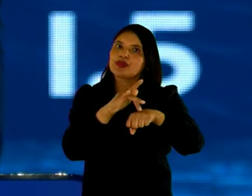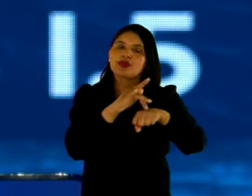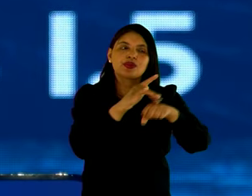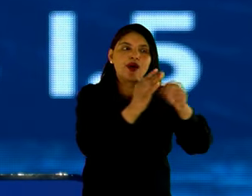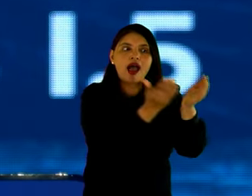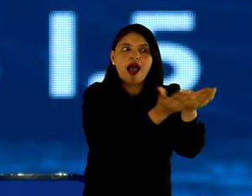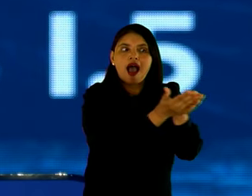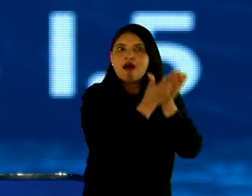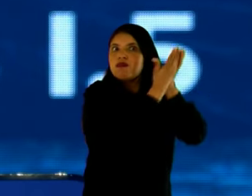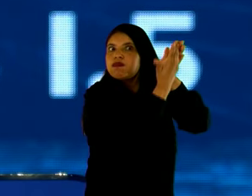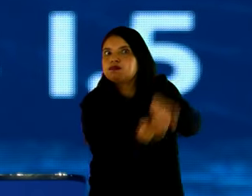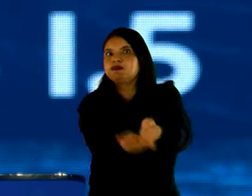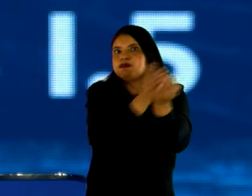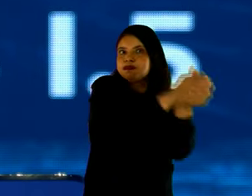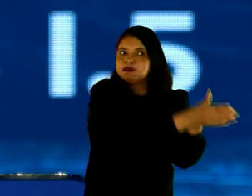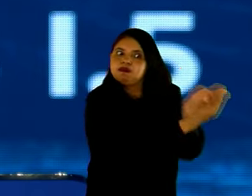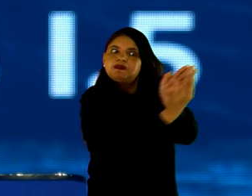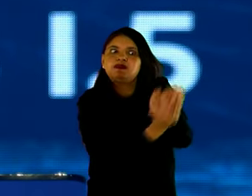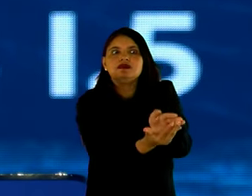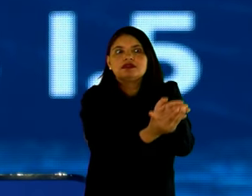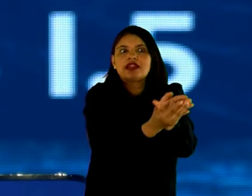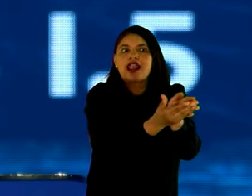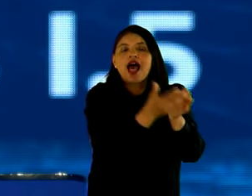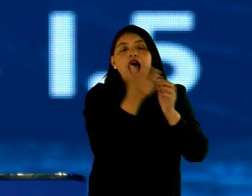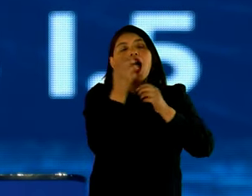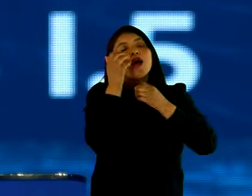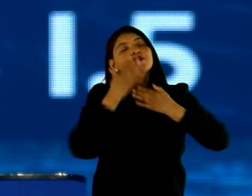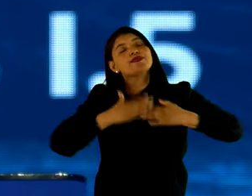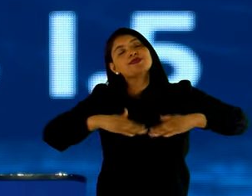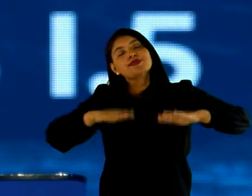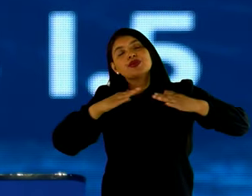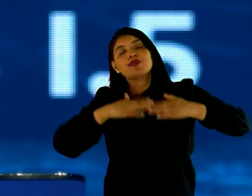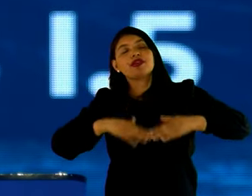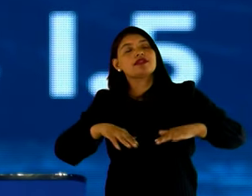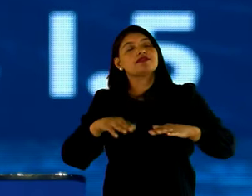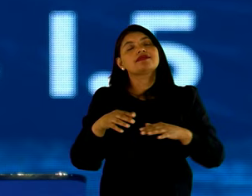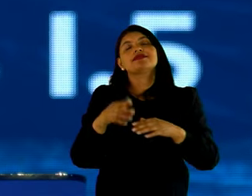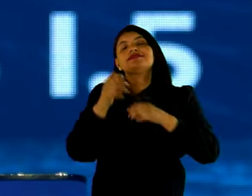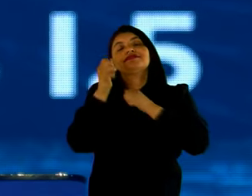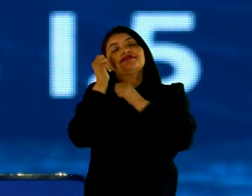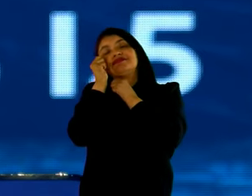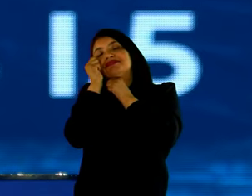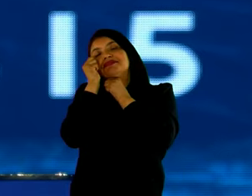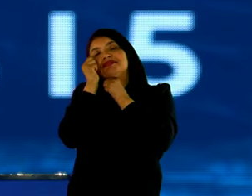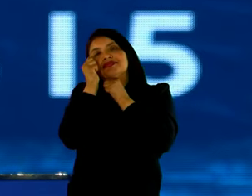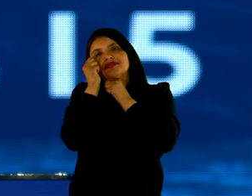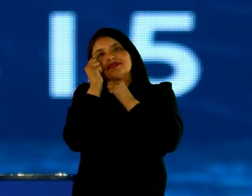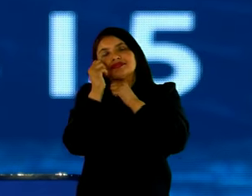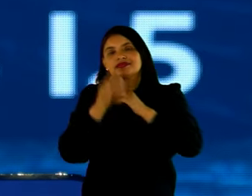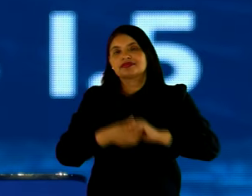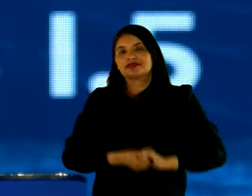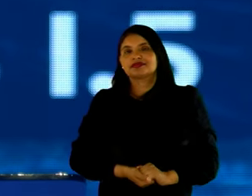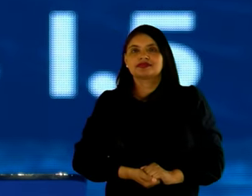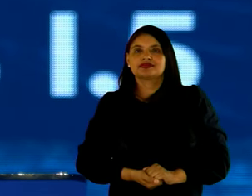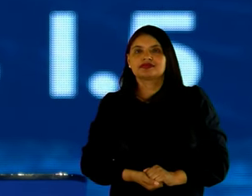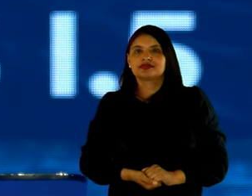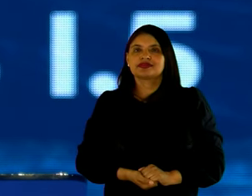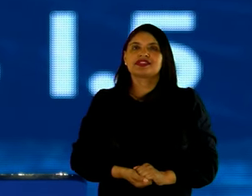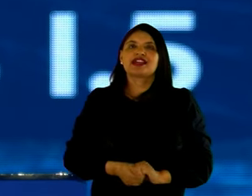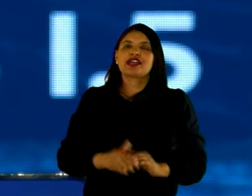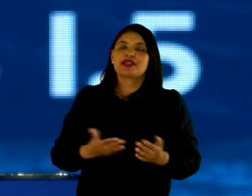sofrer, ele consegue dormir. Eu conheço uma pessoa que fez isso e você também conhece